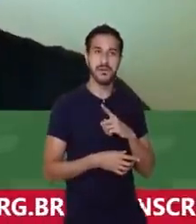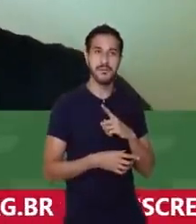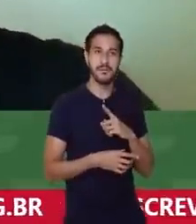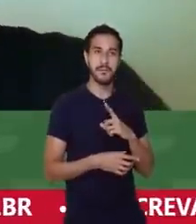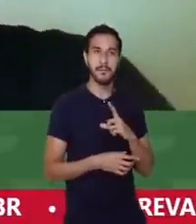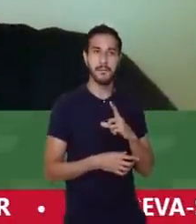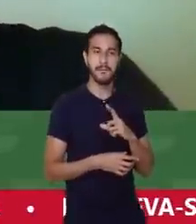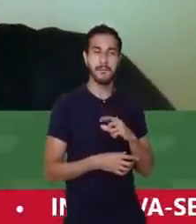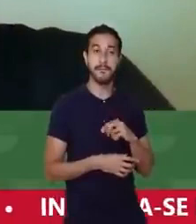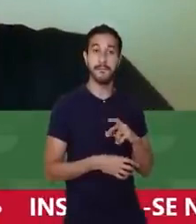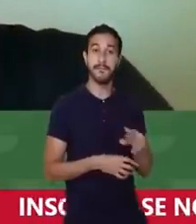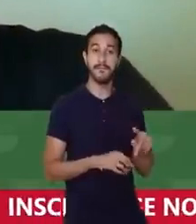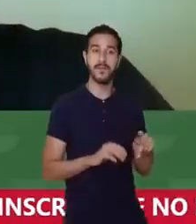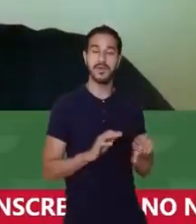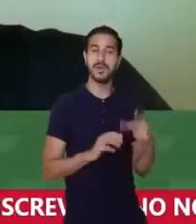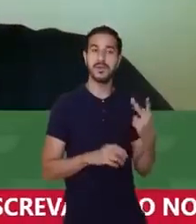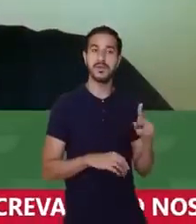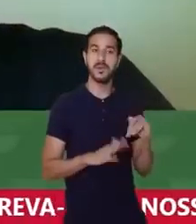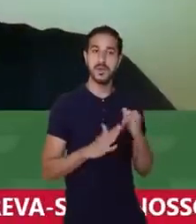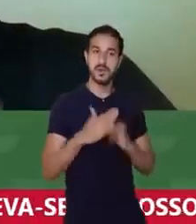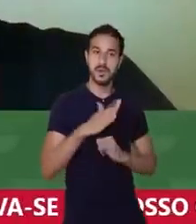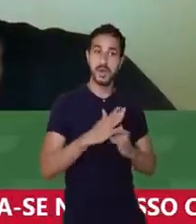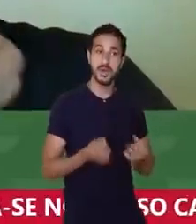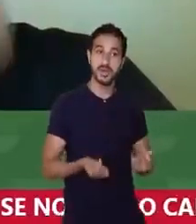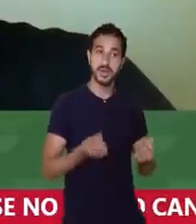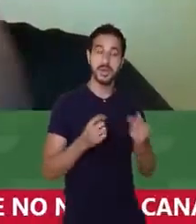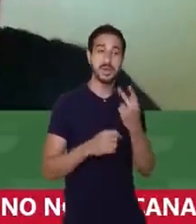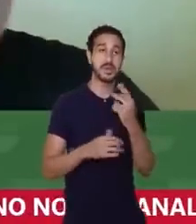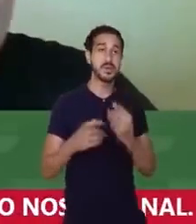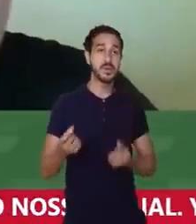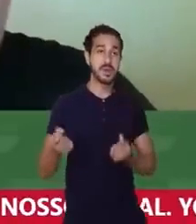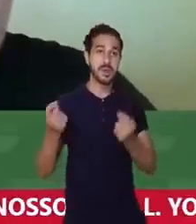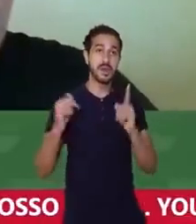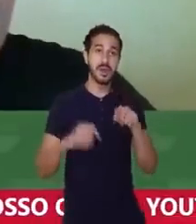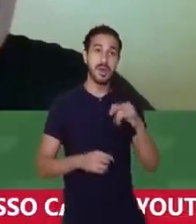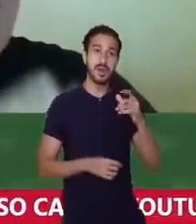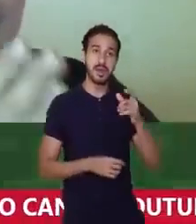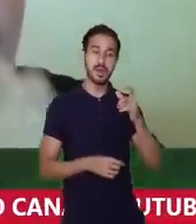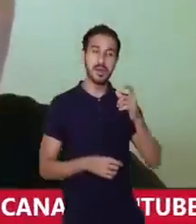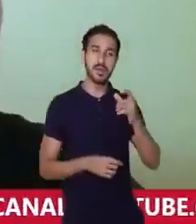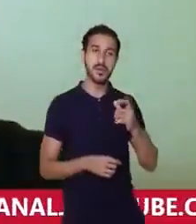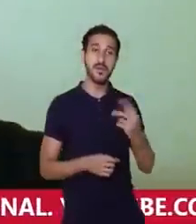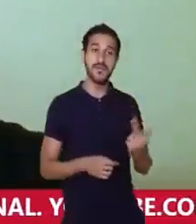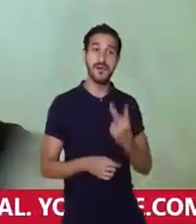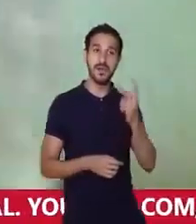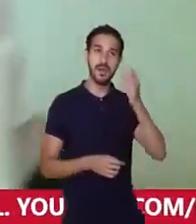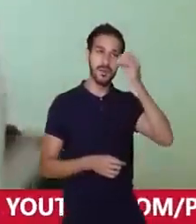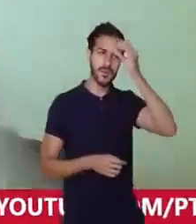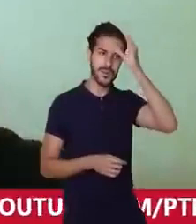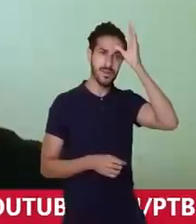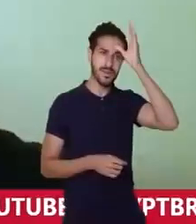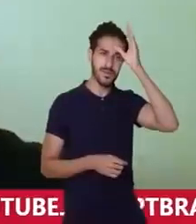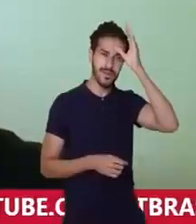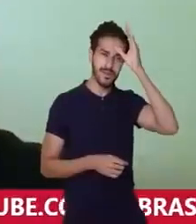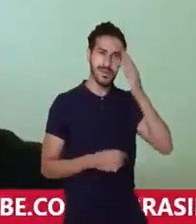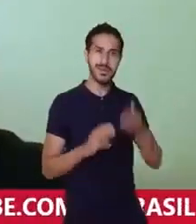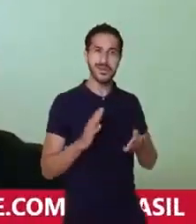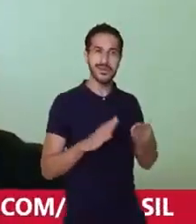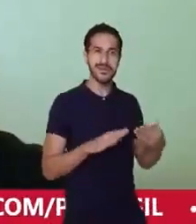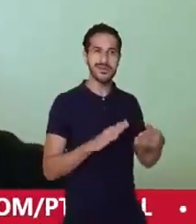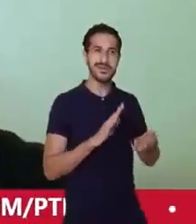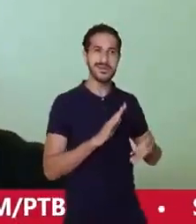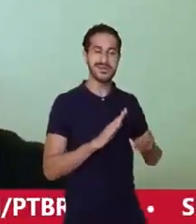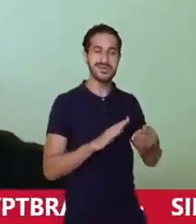carregar, em vez de ser seu patrimônio, ser dinheiro, seu patrimônio é o conhecimento. Isso significa sair da